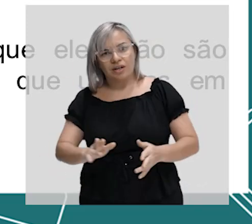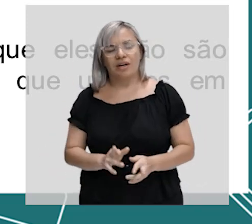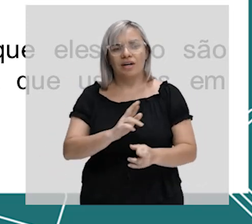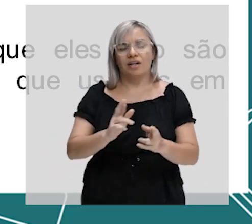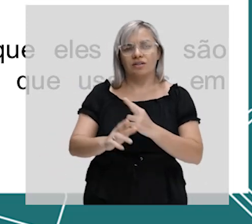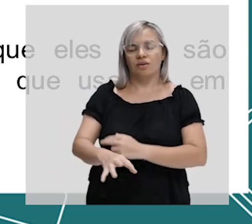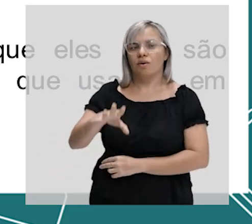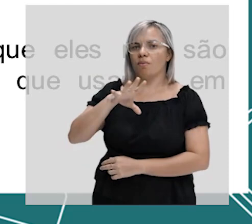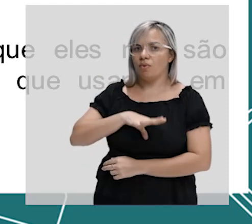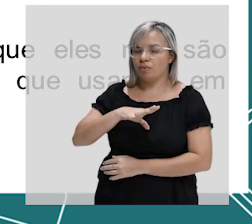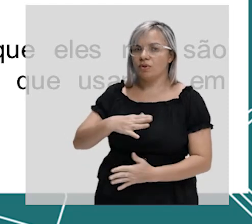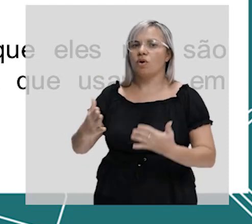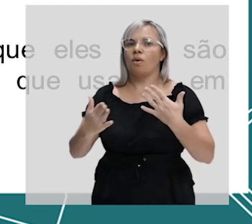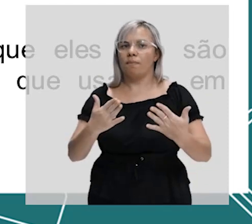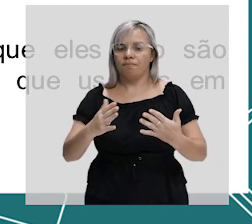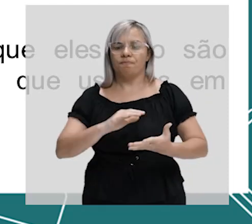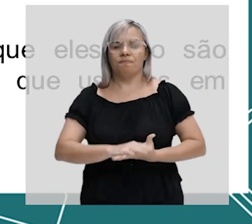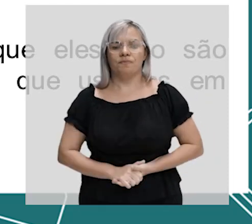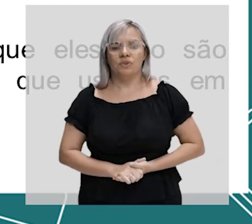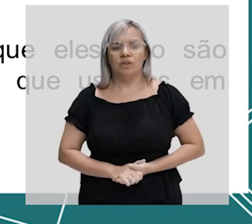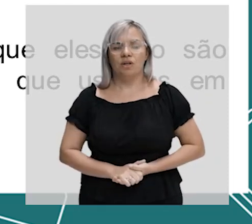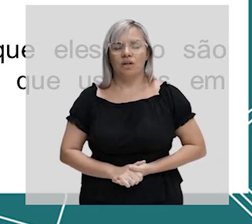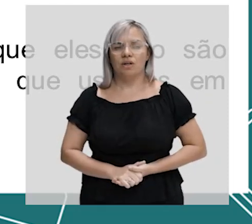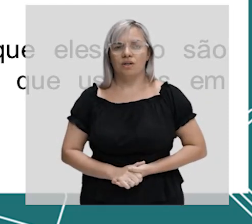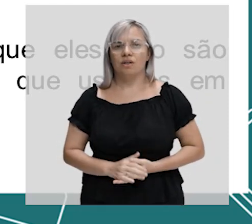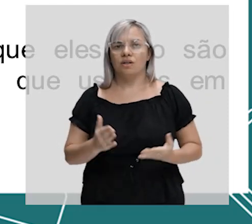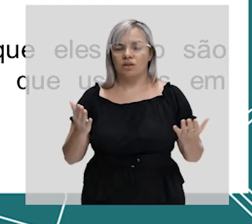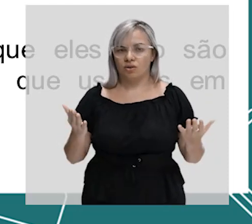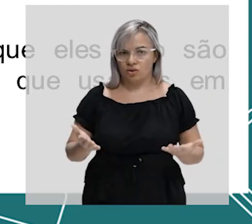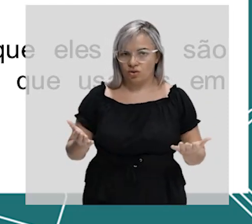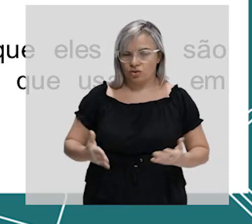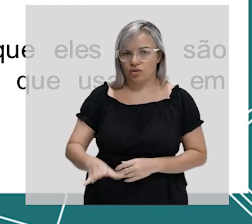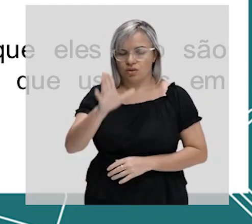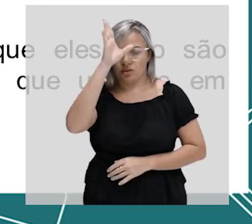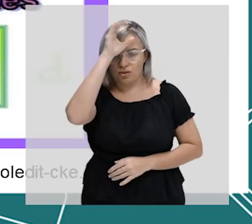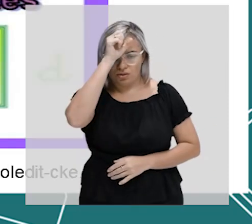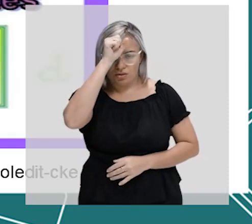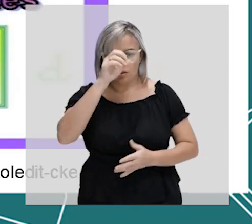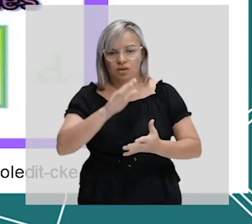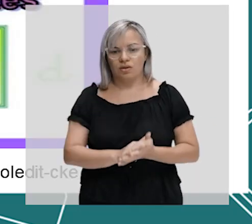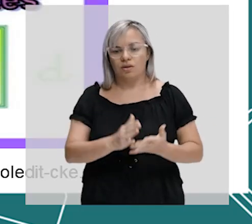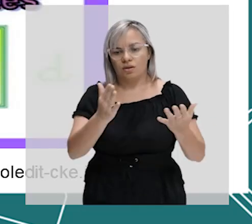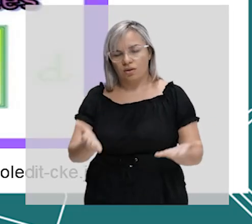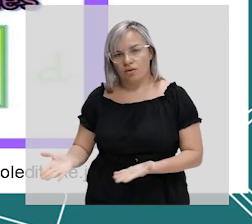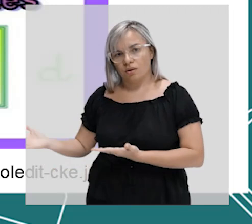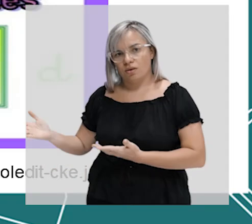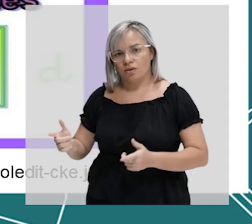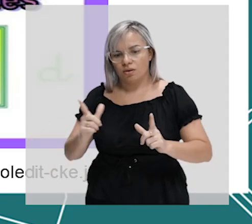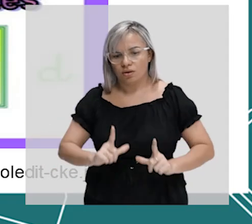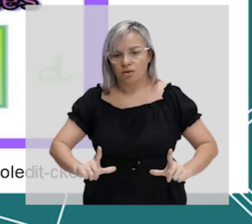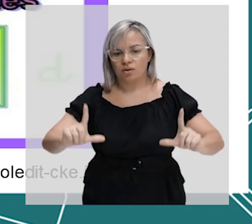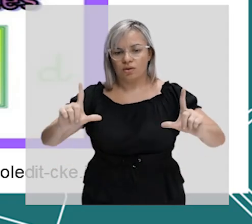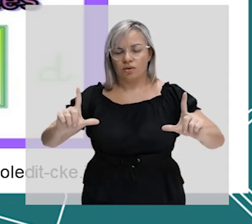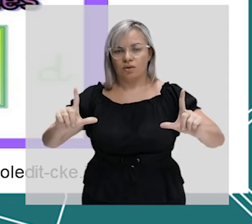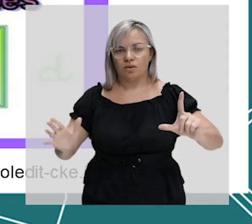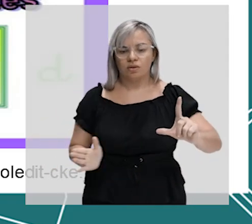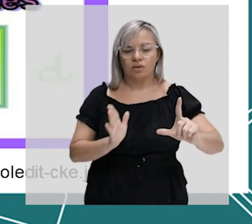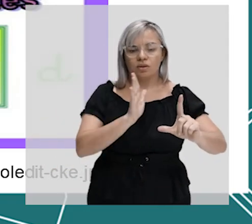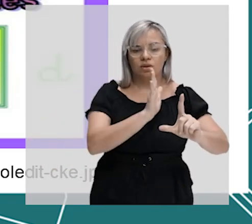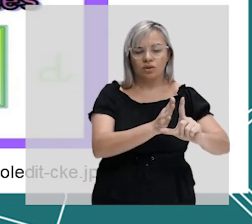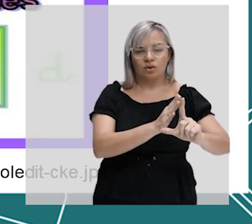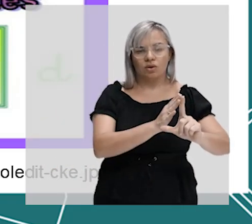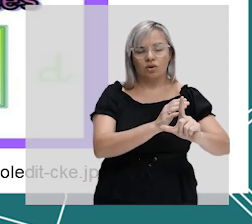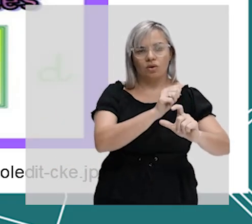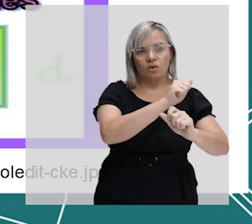português. E é isso que nós vamos aprender hoje aqui. Aqui eu tenho um quadro para vocês, artículos, e eu tenho de um lado